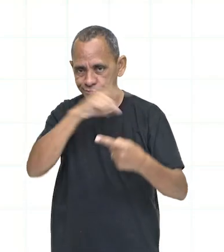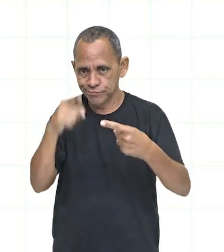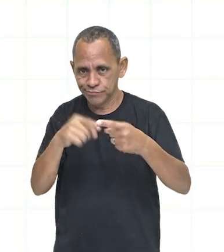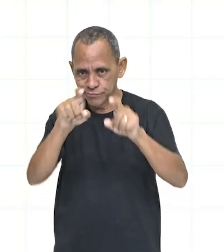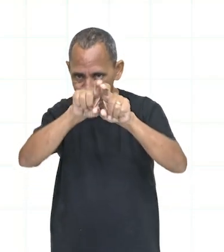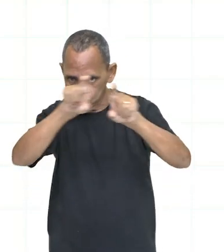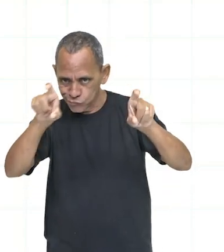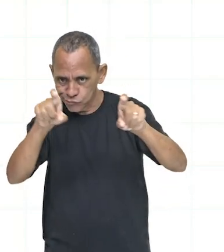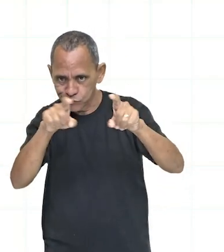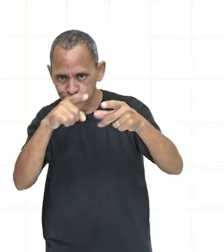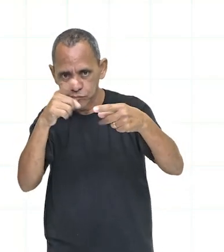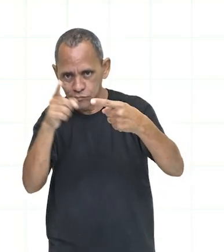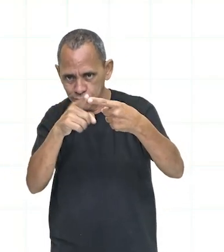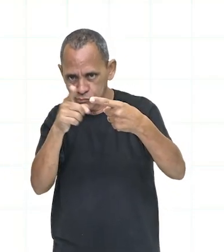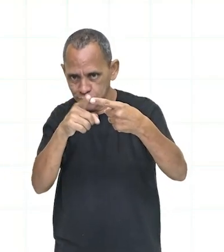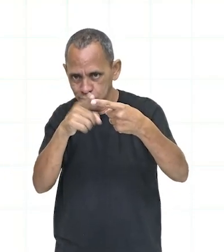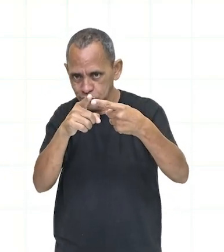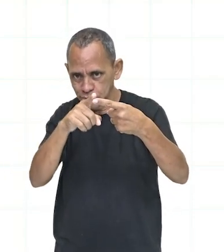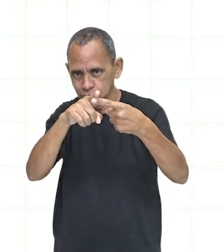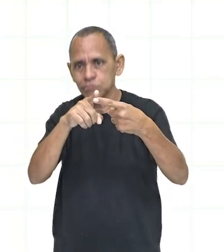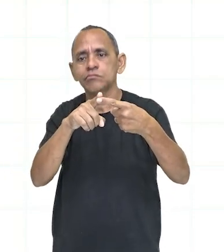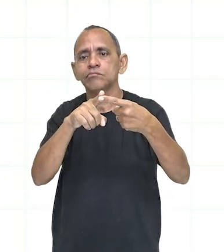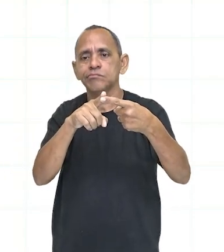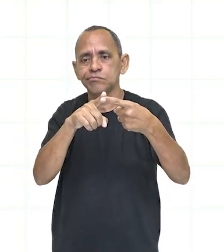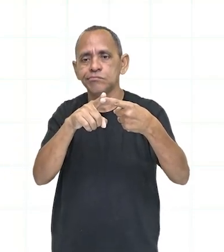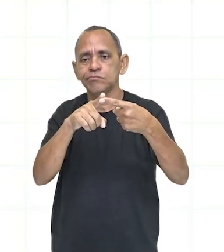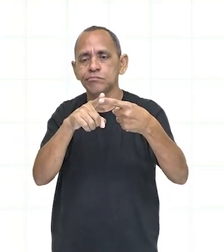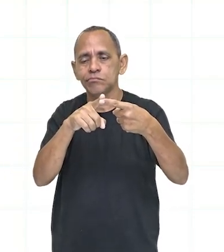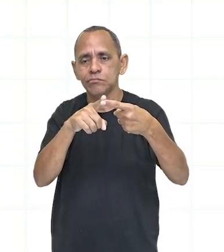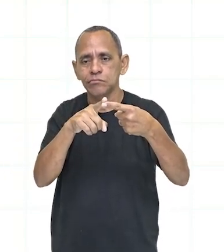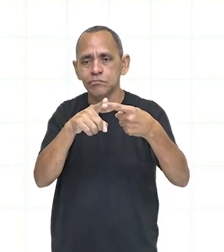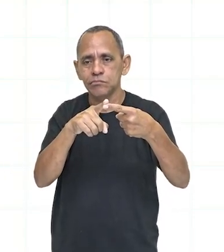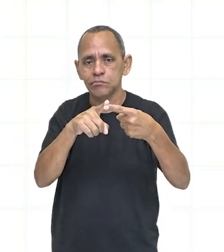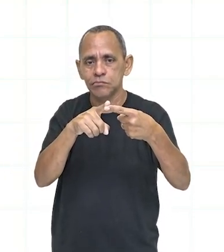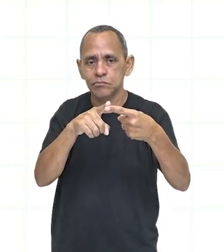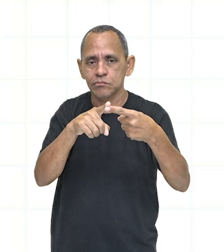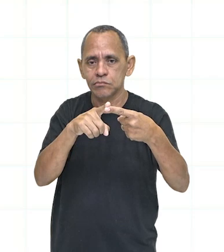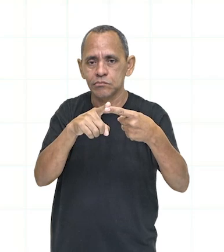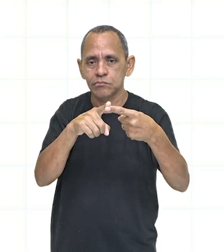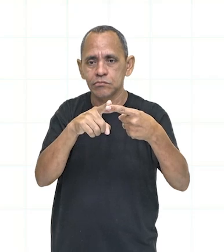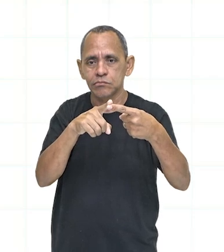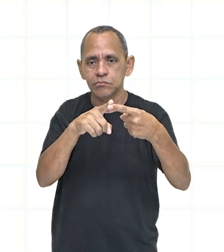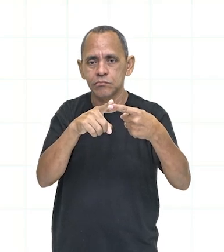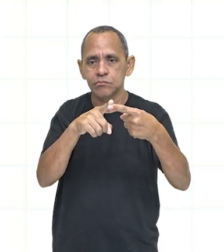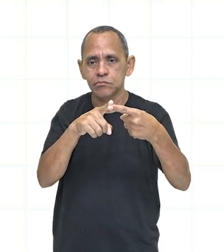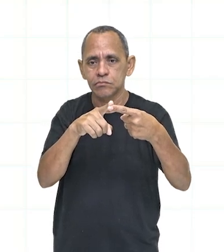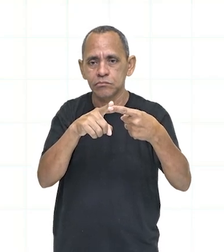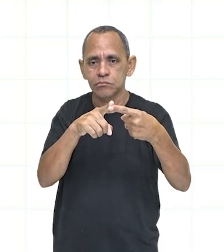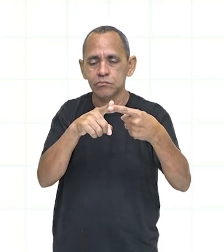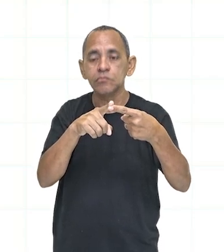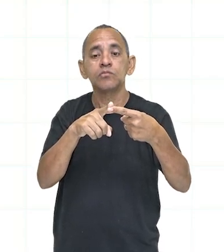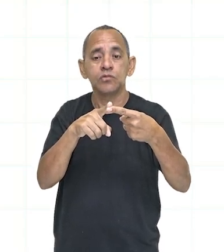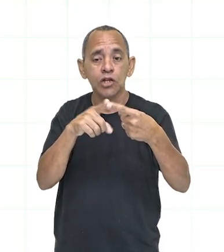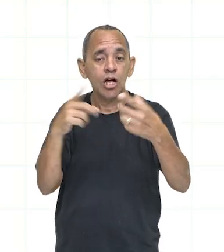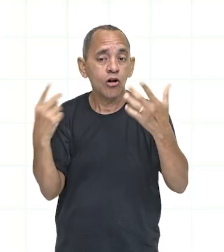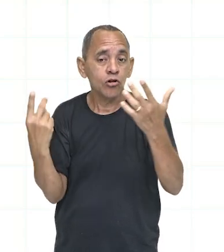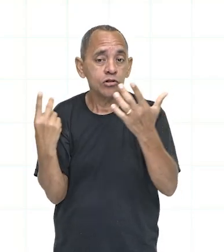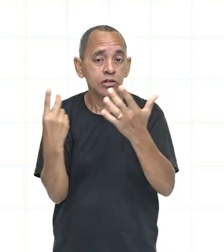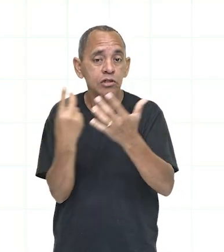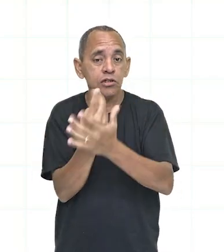essa segunda oração, né, que é introduzida por um conectivo aqui, só acontecerá